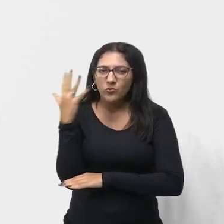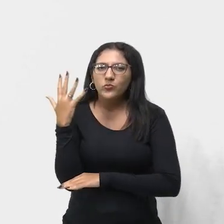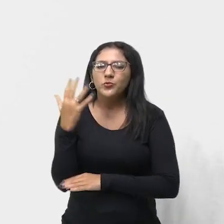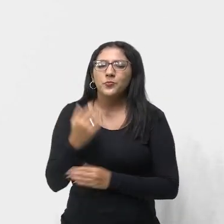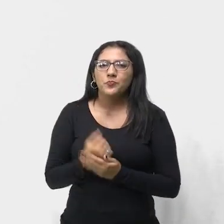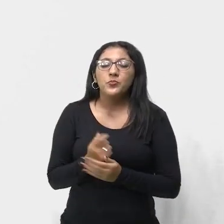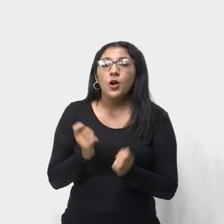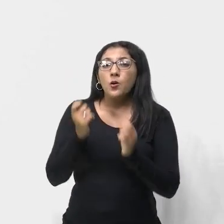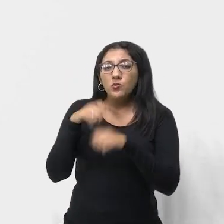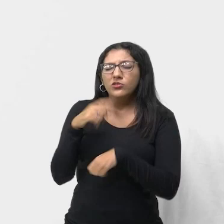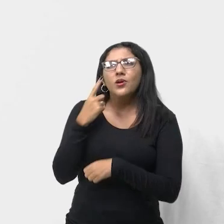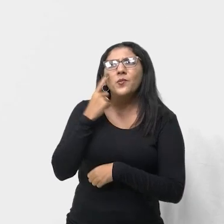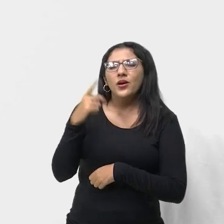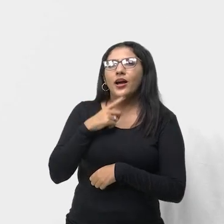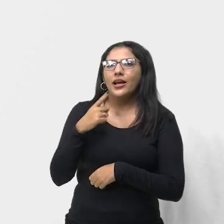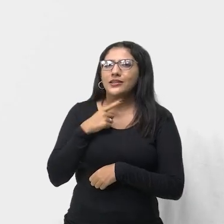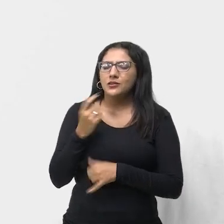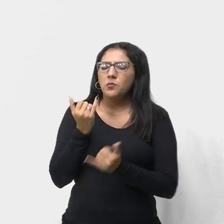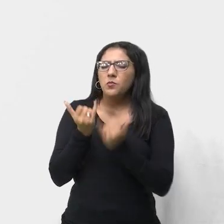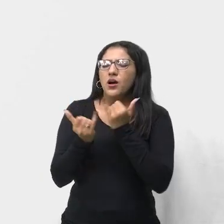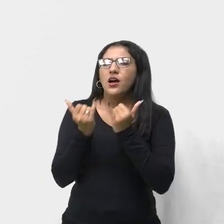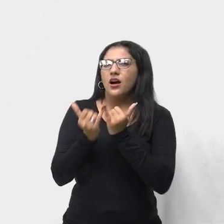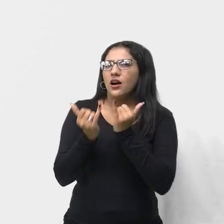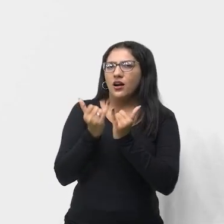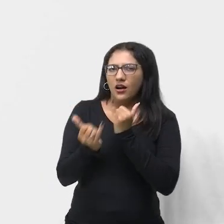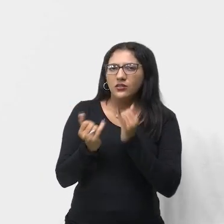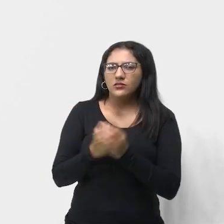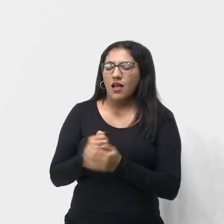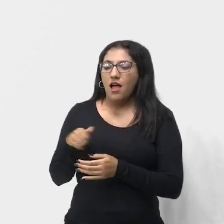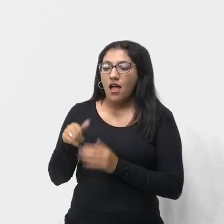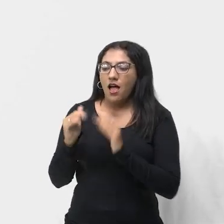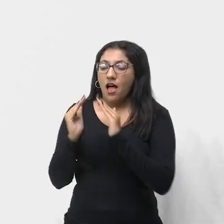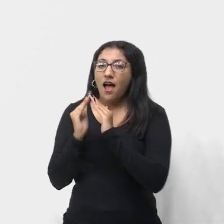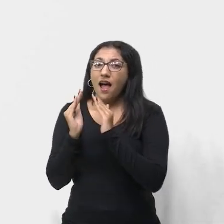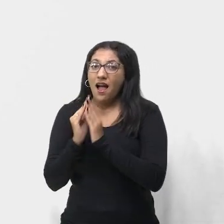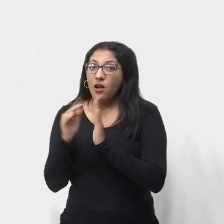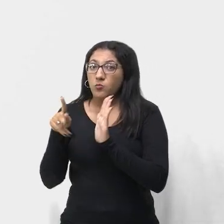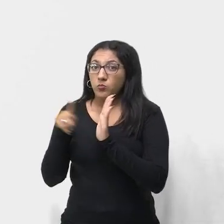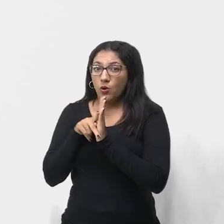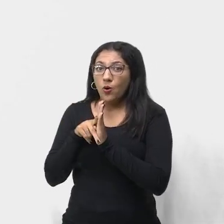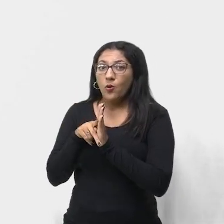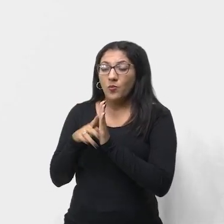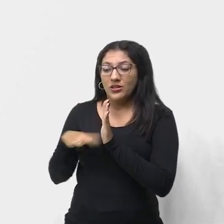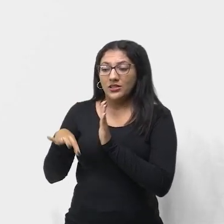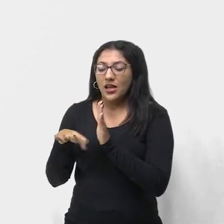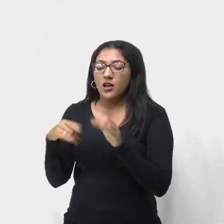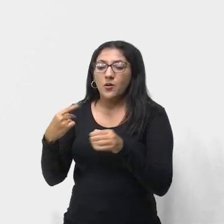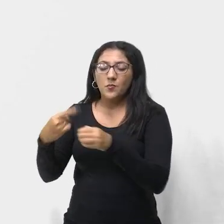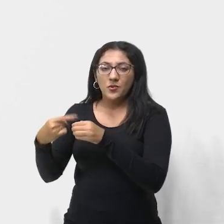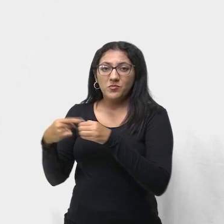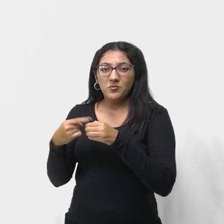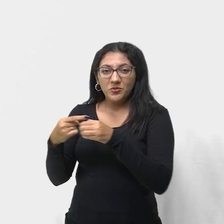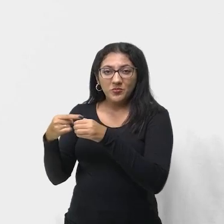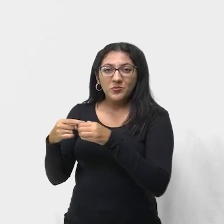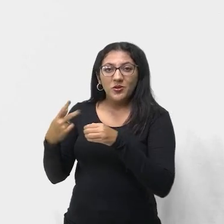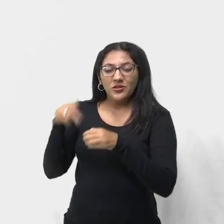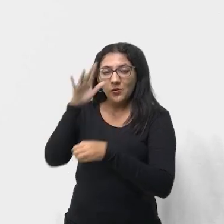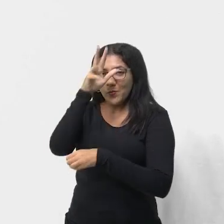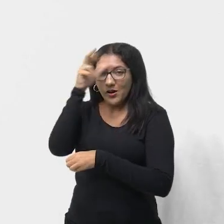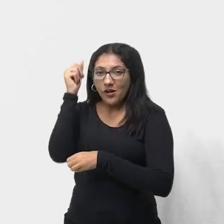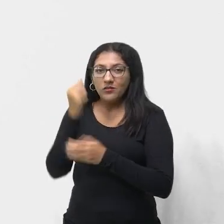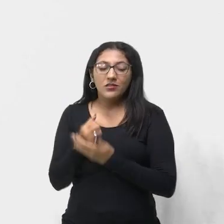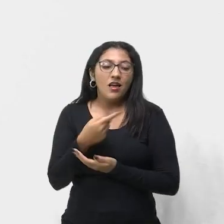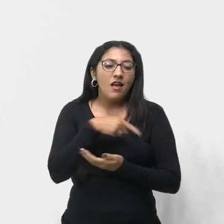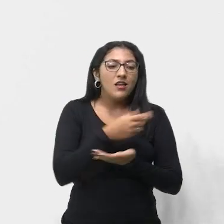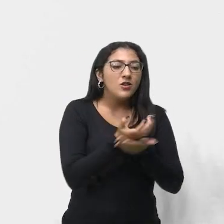observar alguma semelhança entre a casa ribeirinha amazônica e o ninho